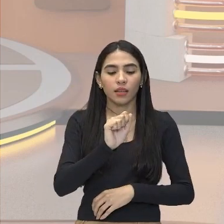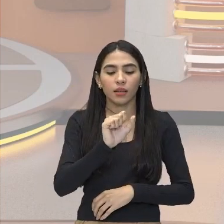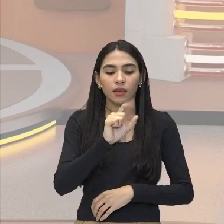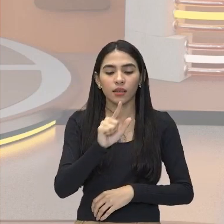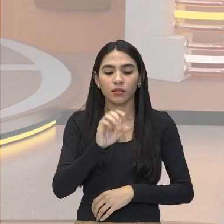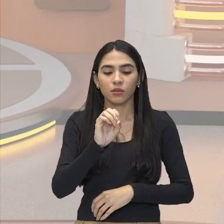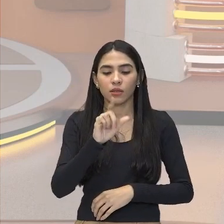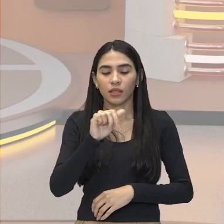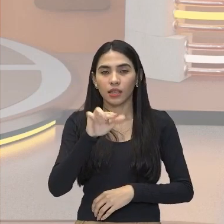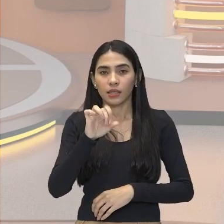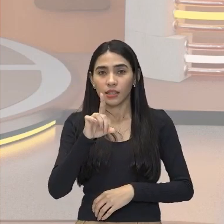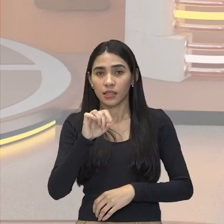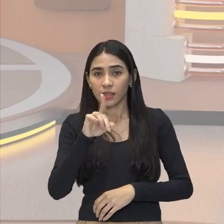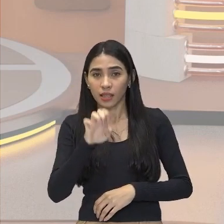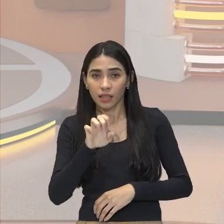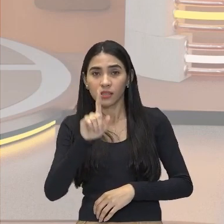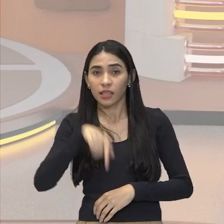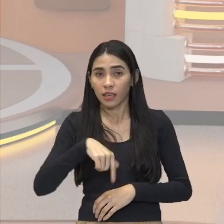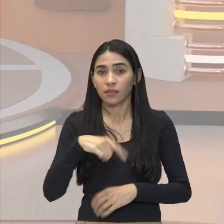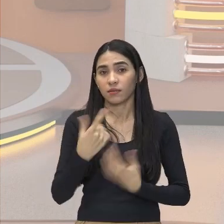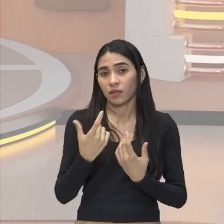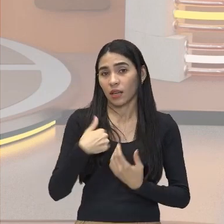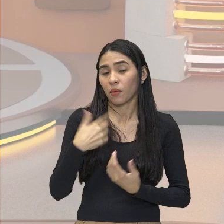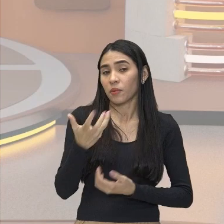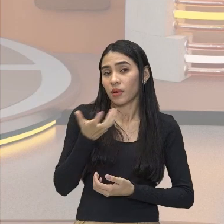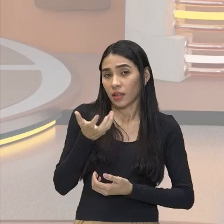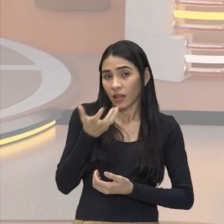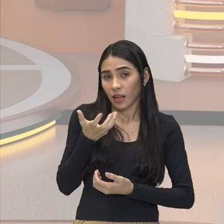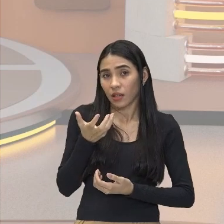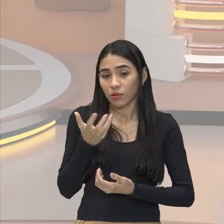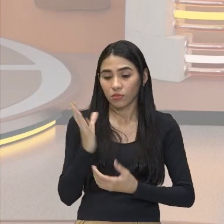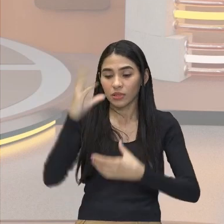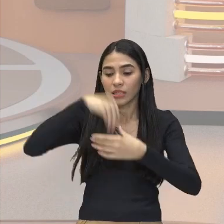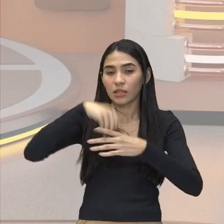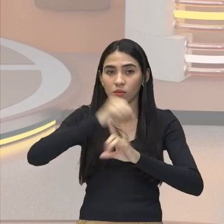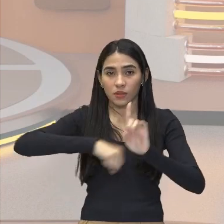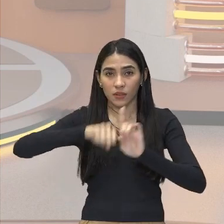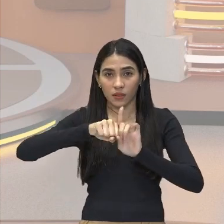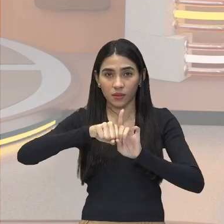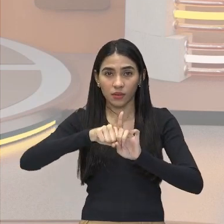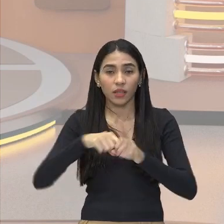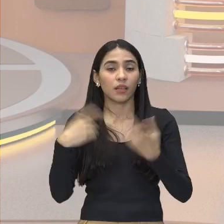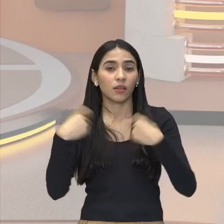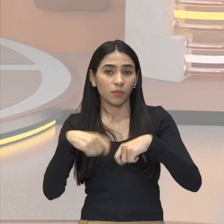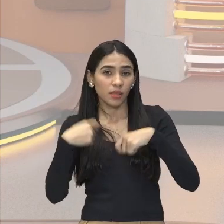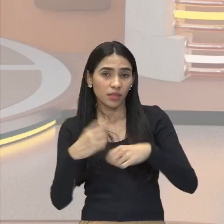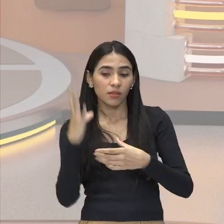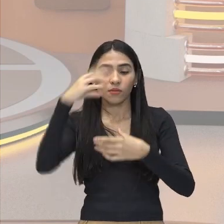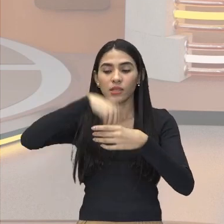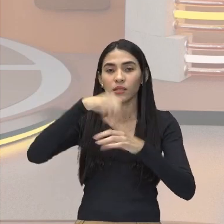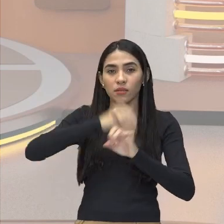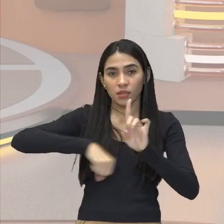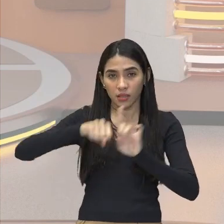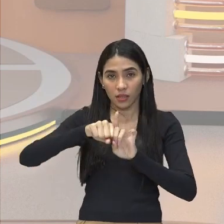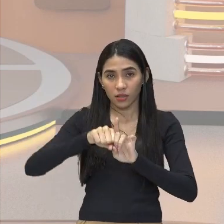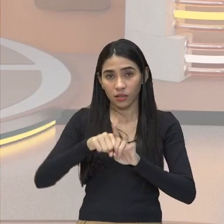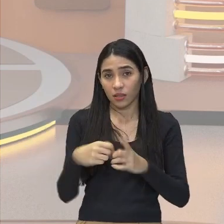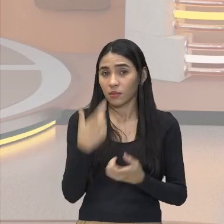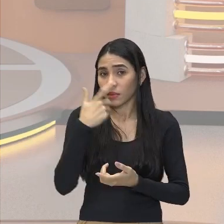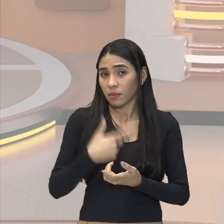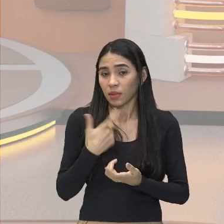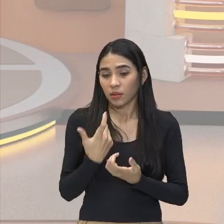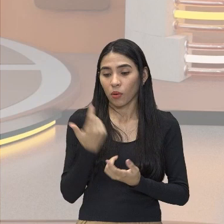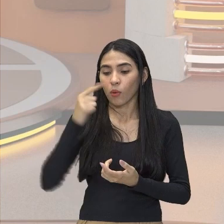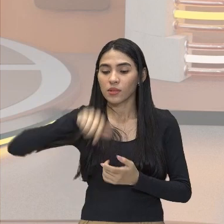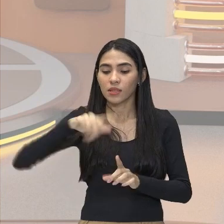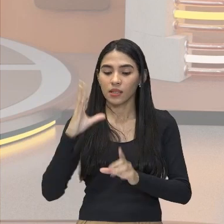nesse processo todo aí é essa. Eu quero estar inserido aí. Eu preciso estar inserido. E para mim estar